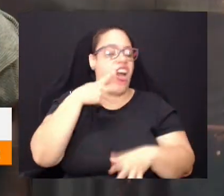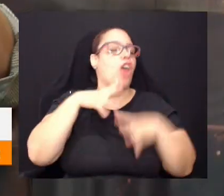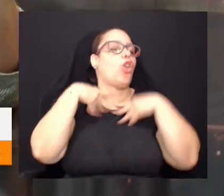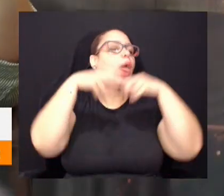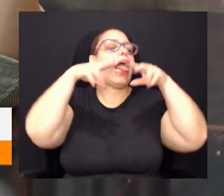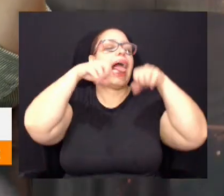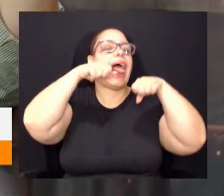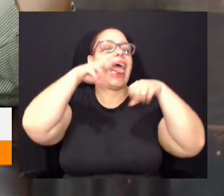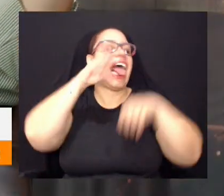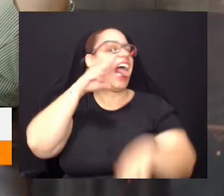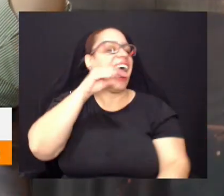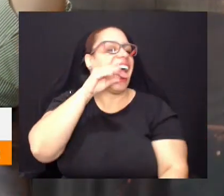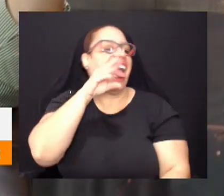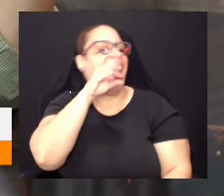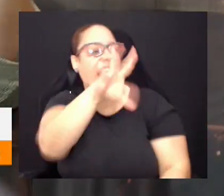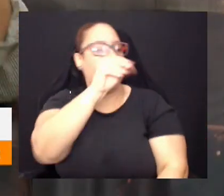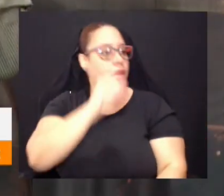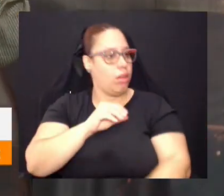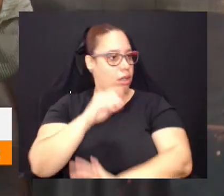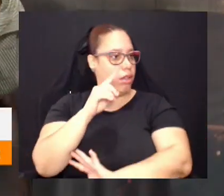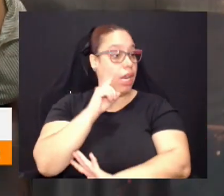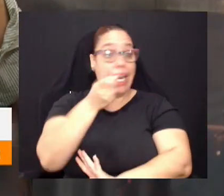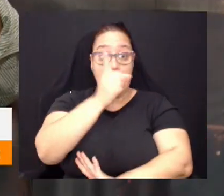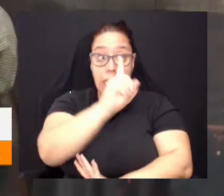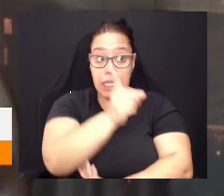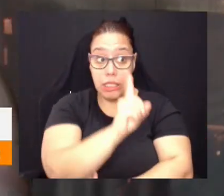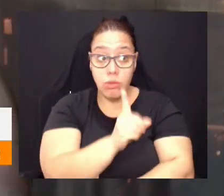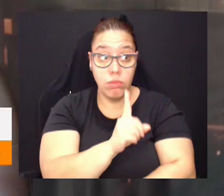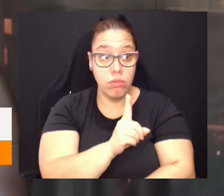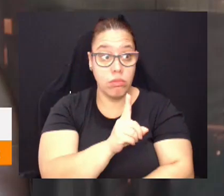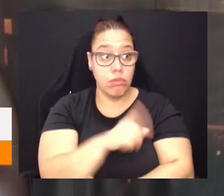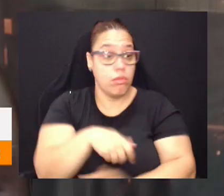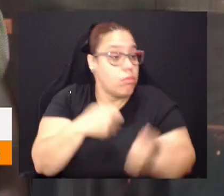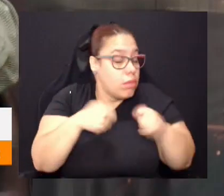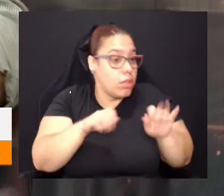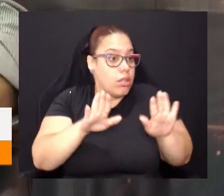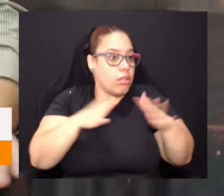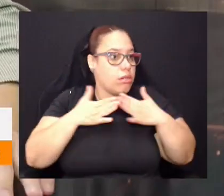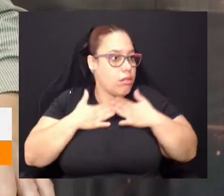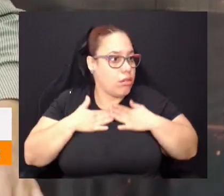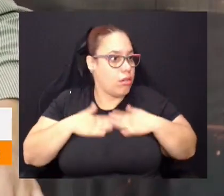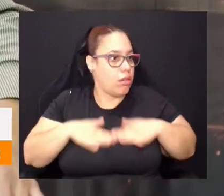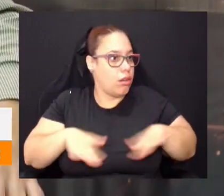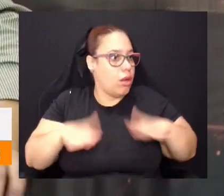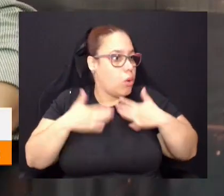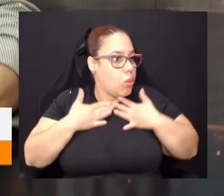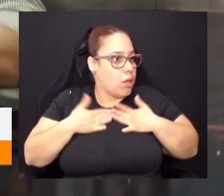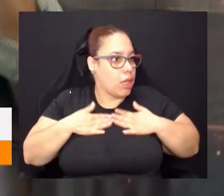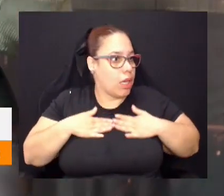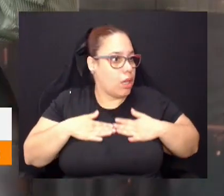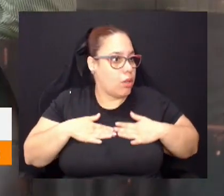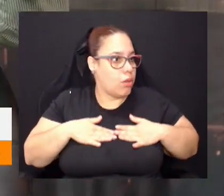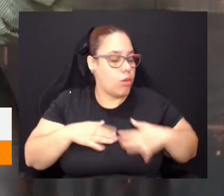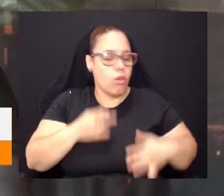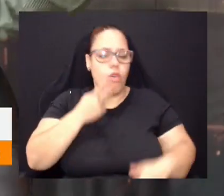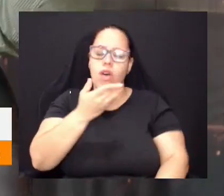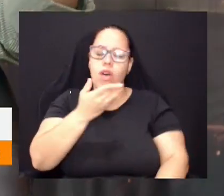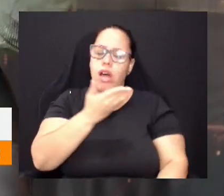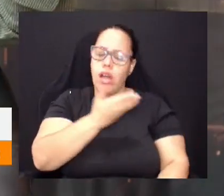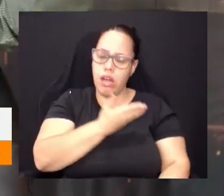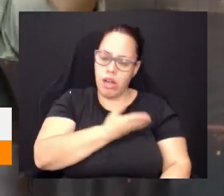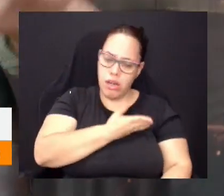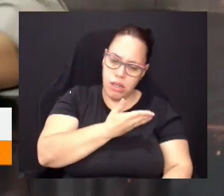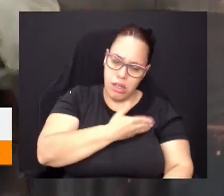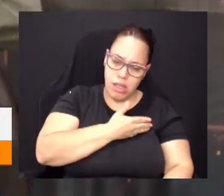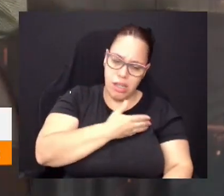isso que a gente não deve falar, né? Acho que a Ion se coloca essas micropausas, assim, fala com um amigo, descarrega